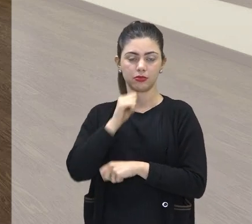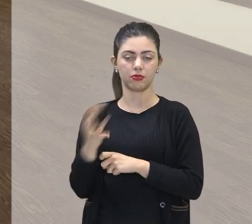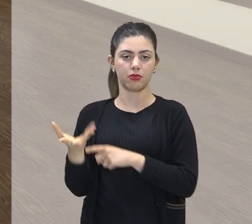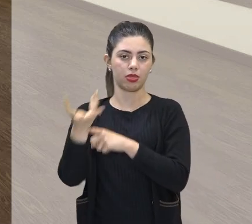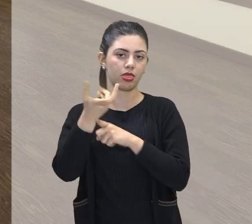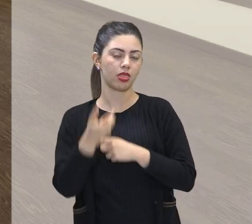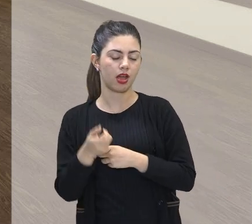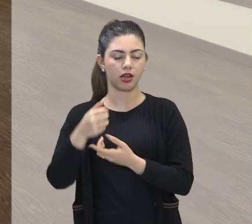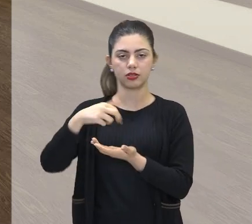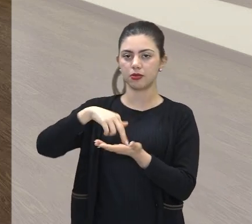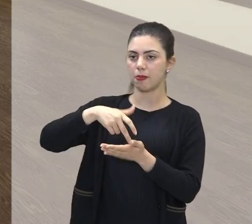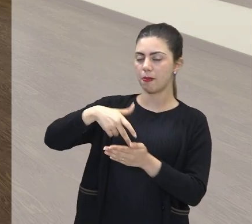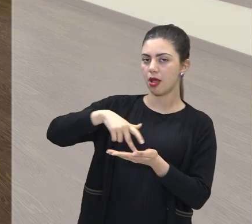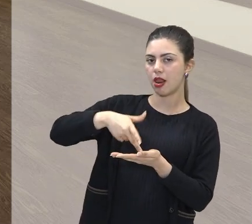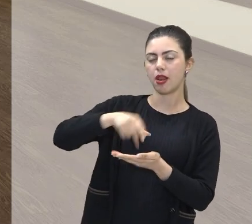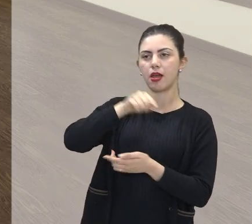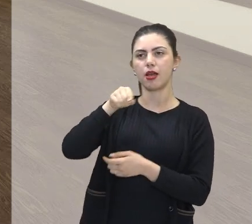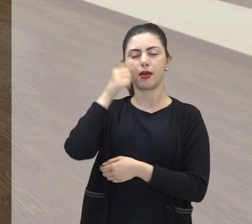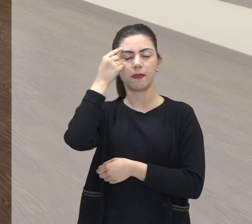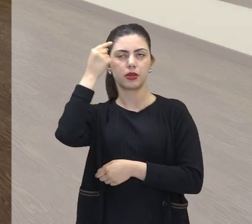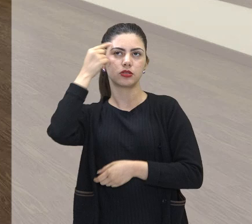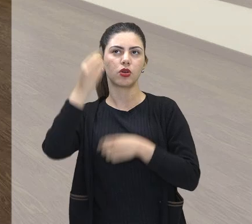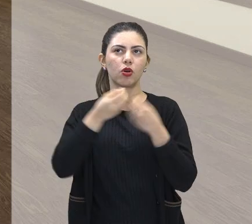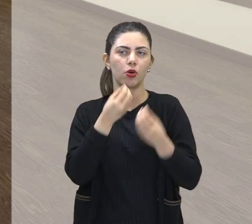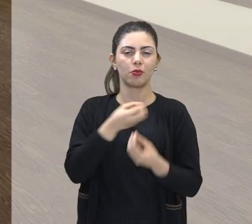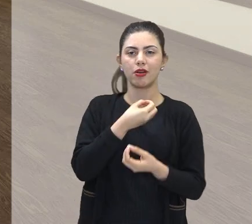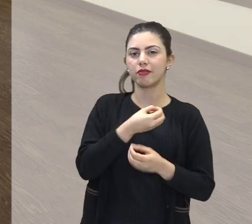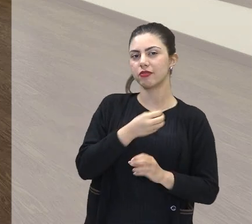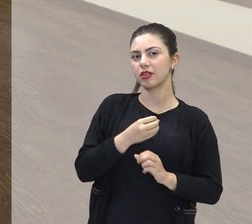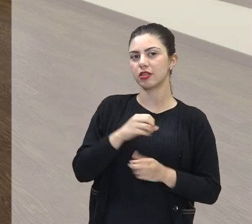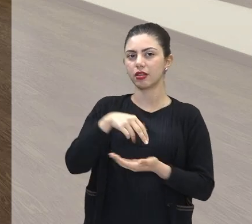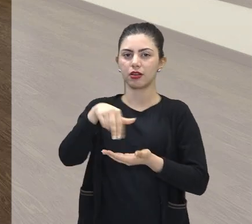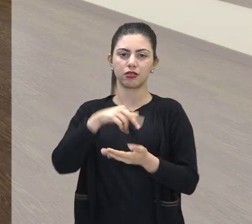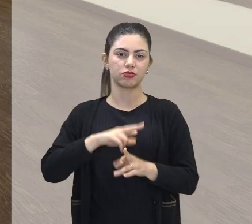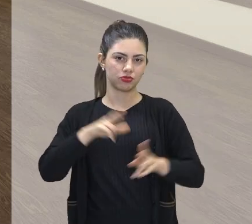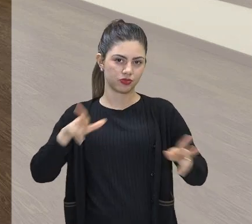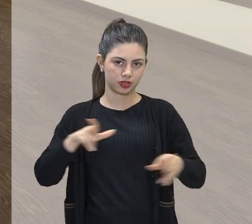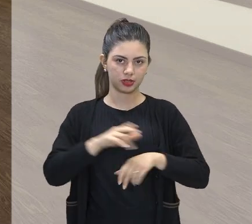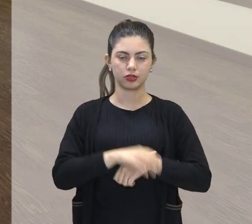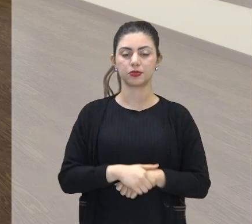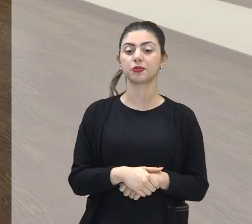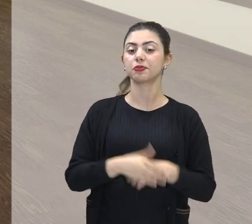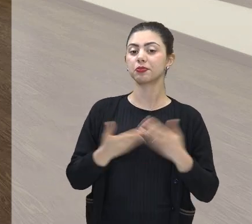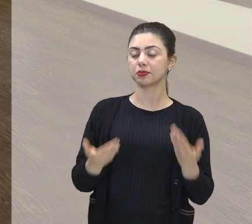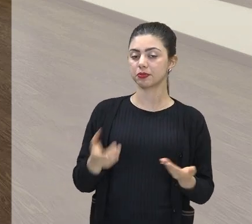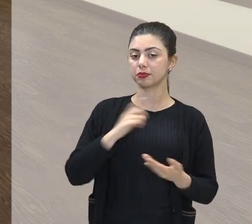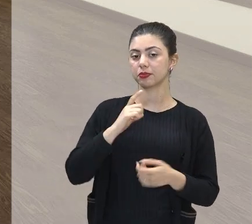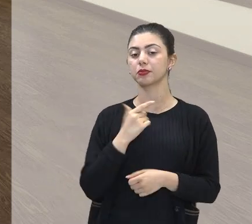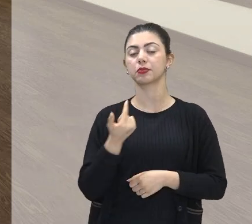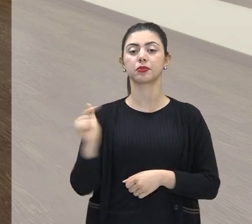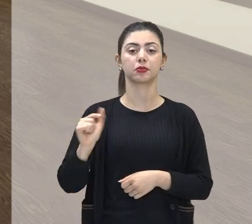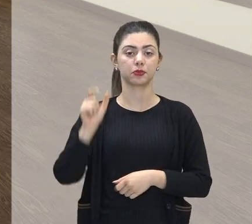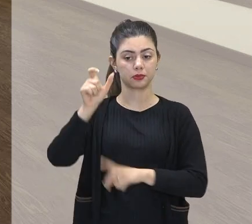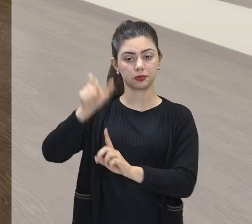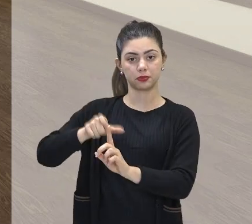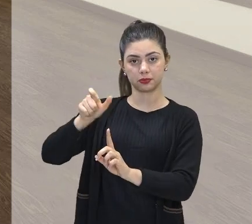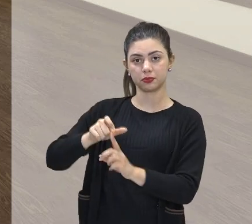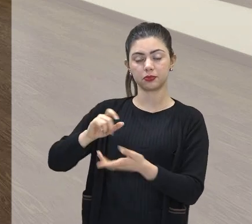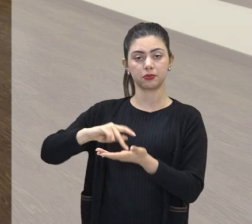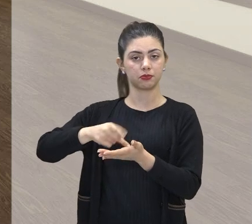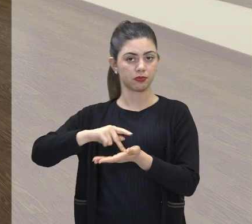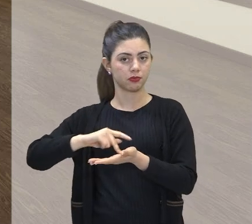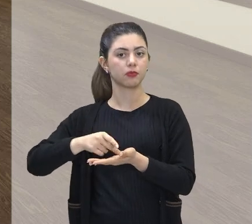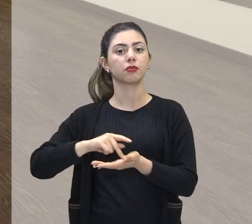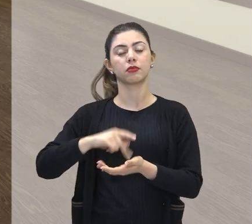pensou em vivenciar a dança de uma forma diferente. E outro artista, outro bailarino, que também foi